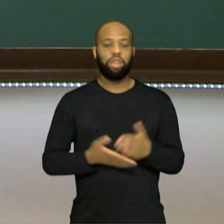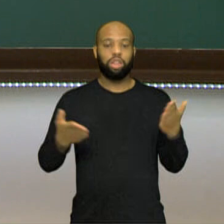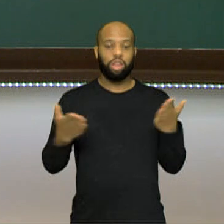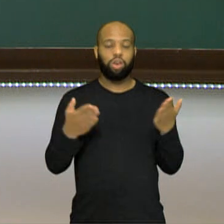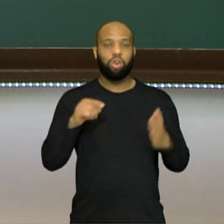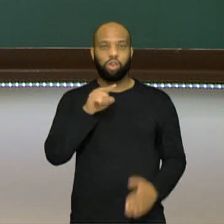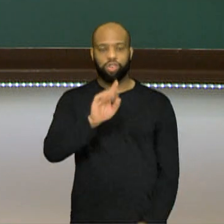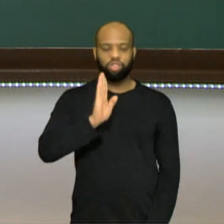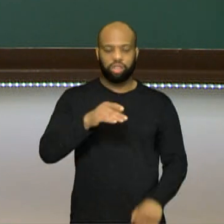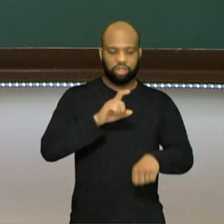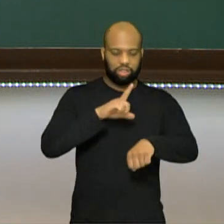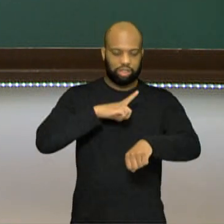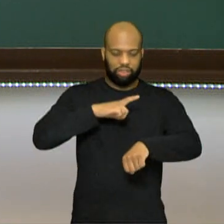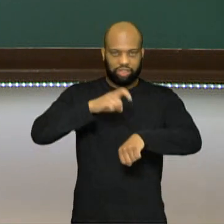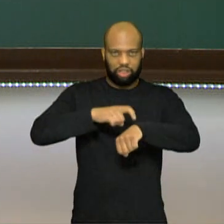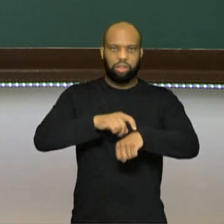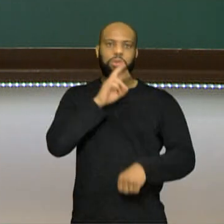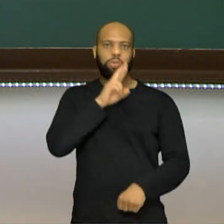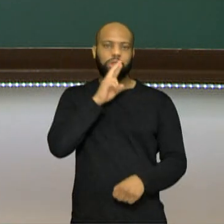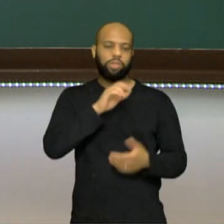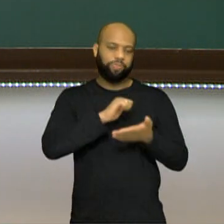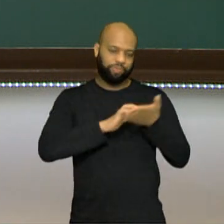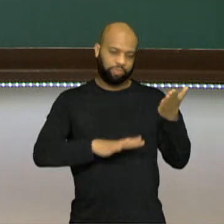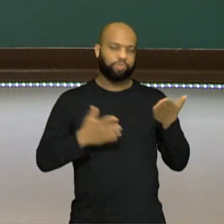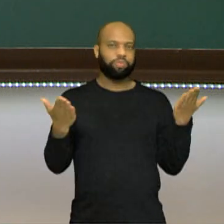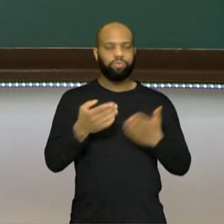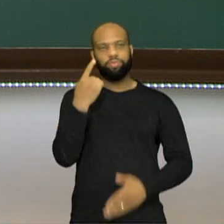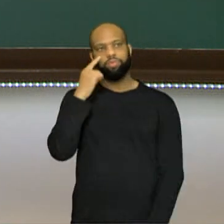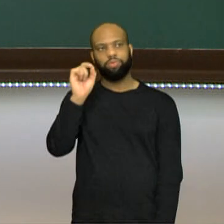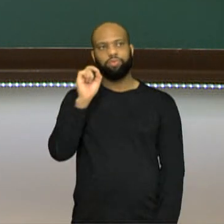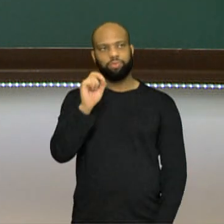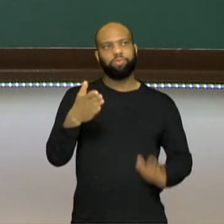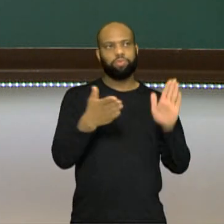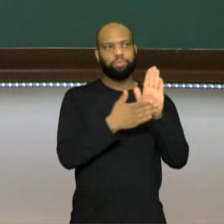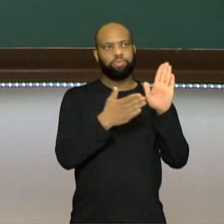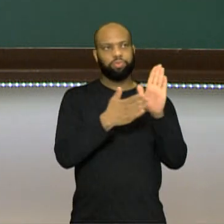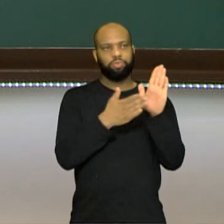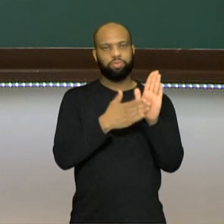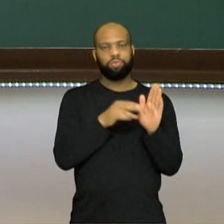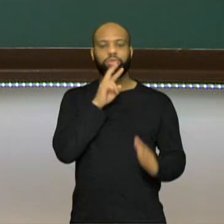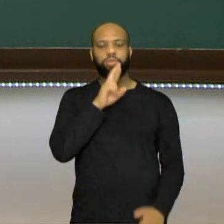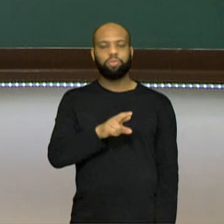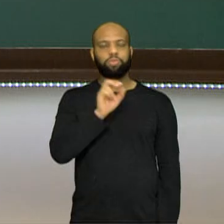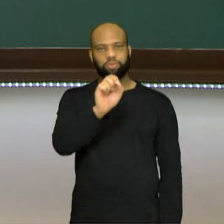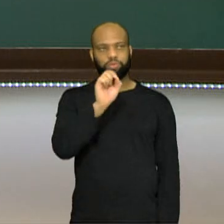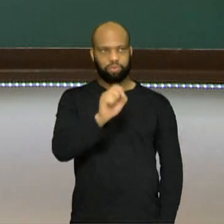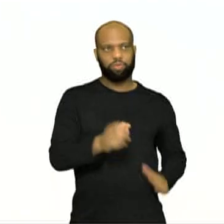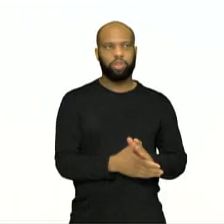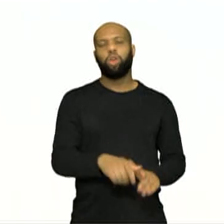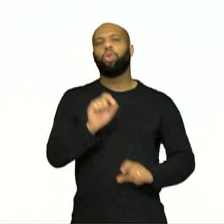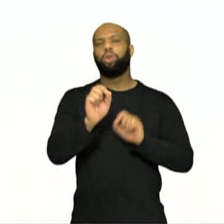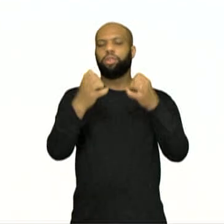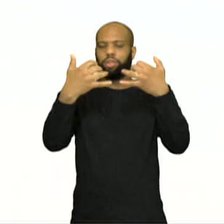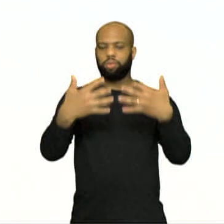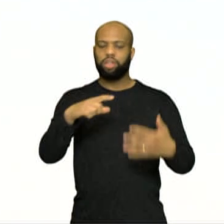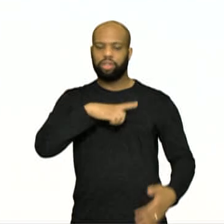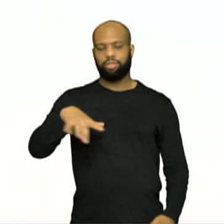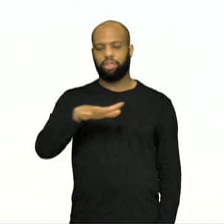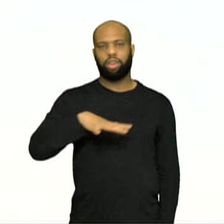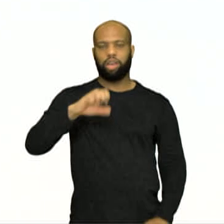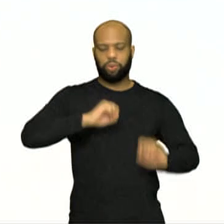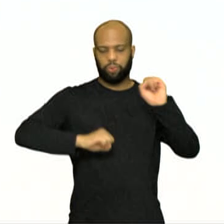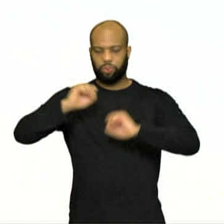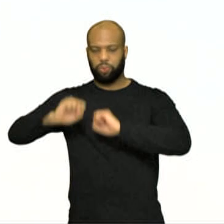Agora que vocês tiveram tempo para responder a atividade, vamos ver lá a proposta, de resposta. O que justifica as áreas